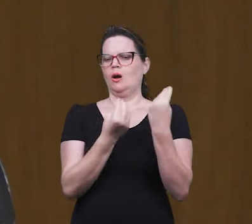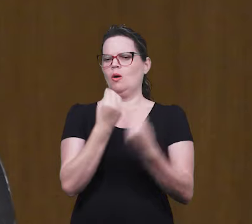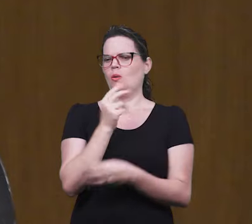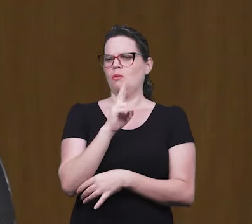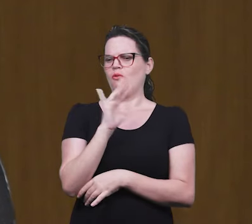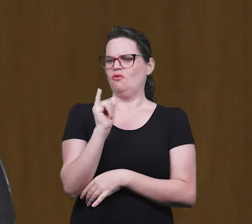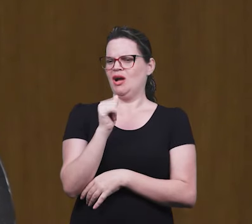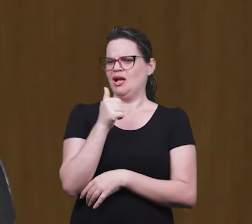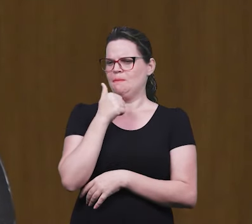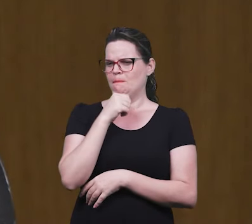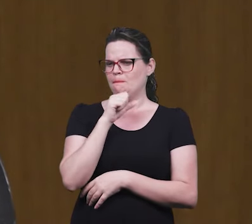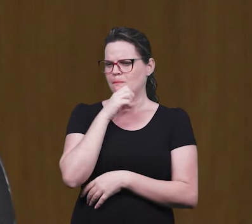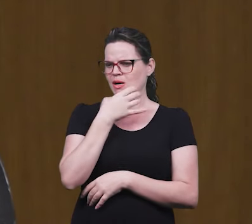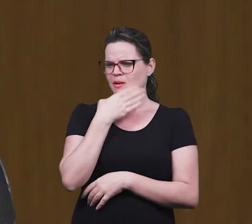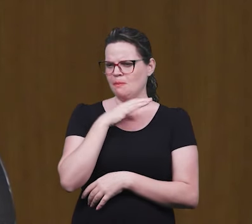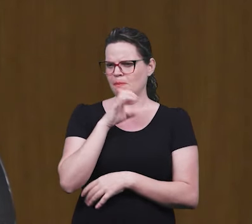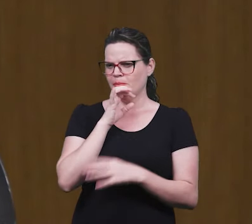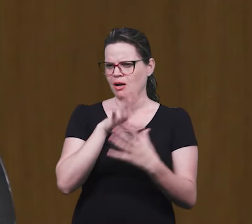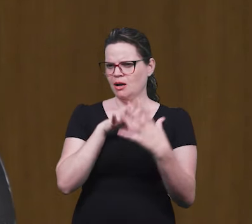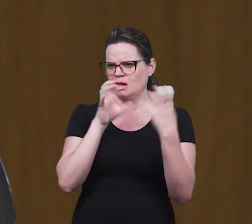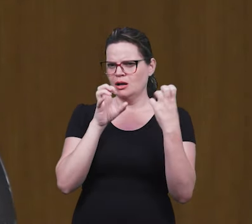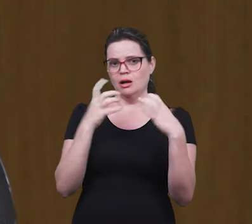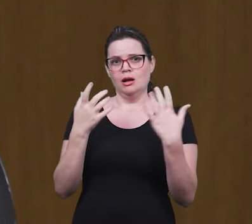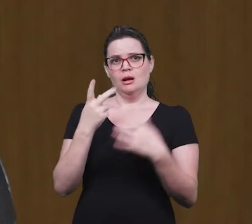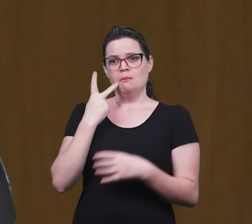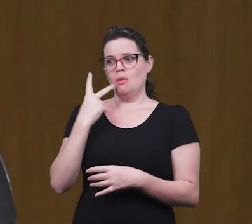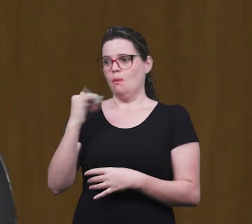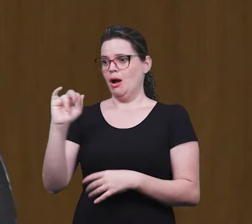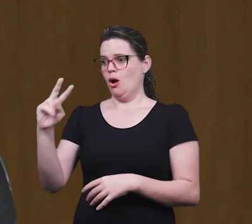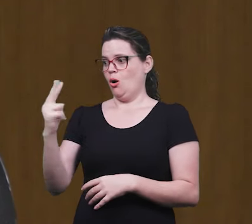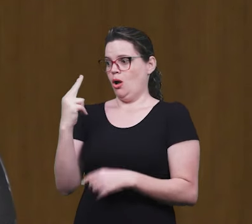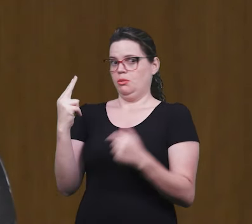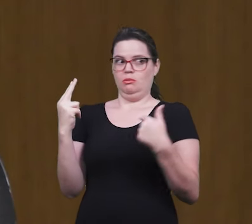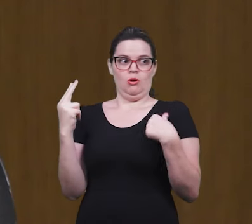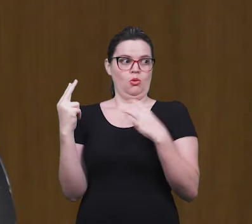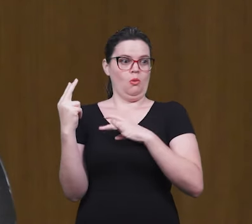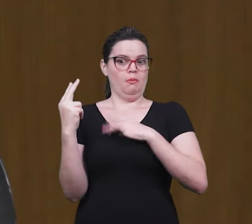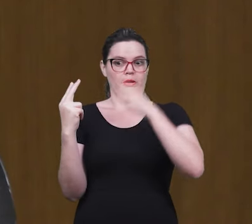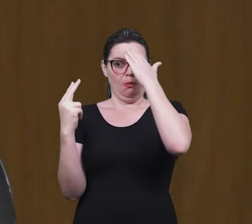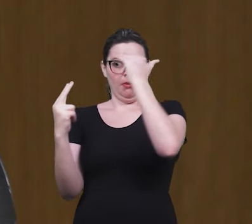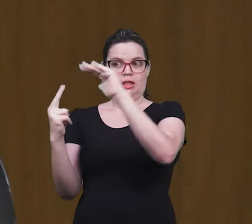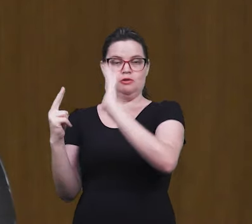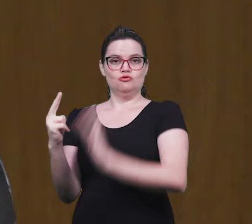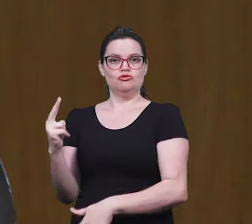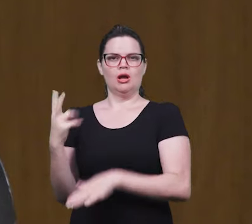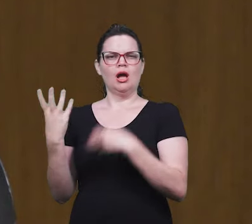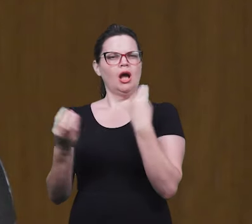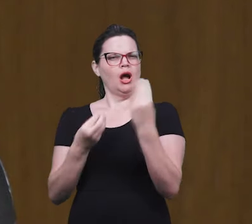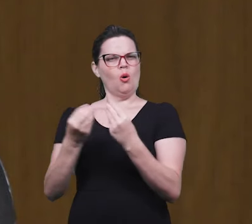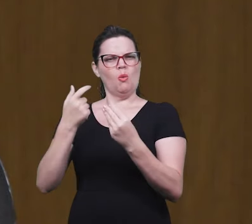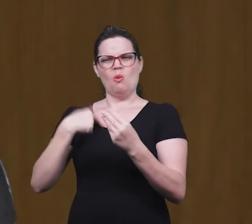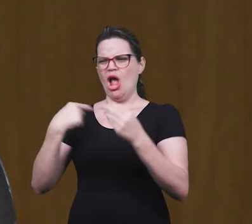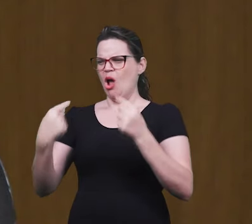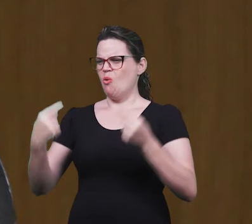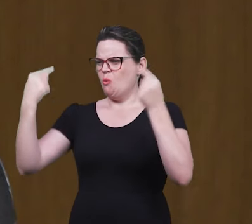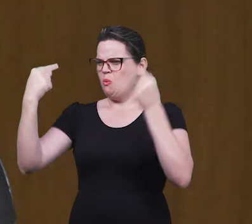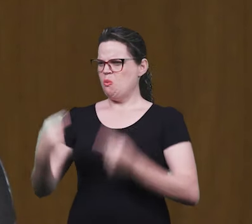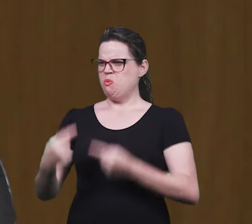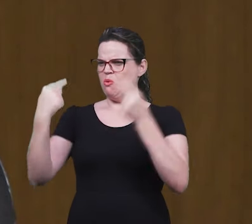ser? Pai contra filho? Papai olha para a gente, só o olhar dele a gente obedece. Como é que vai ser?